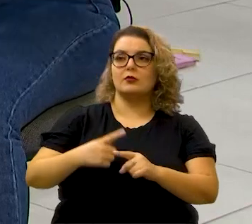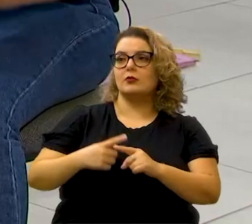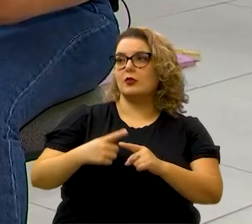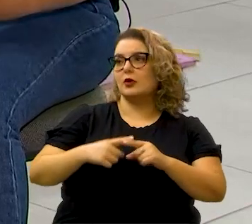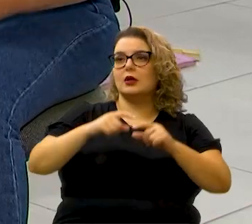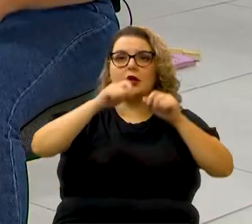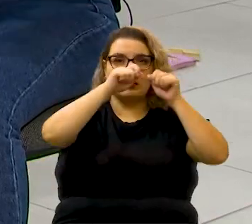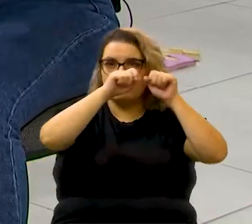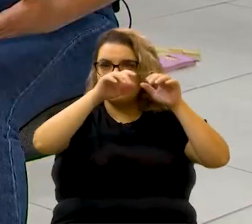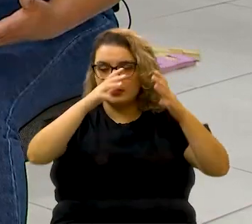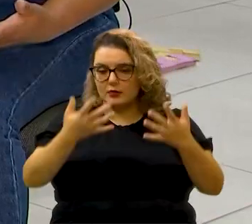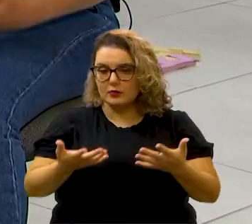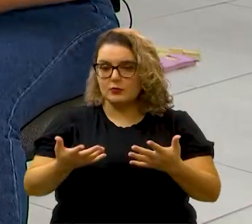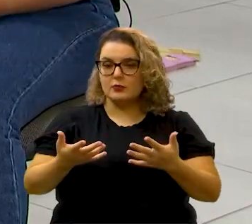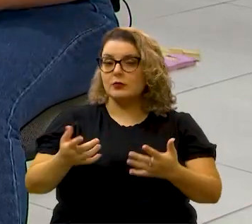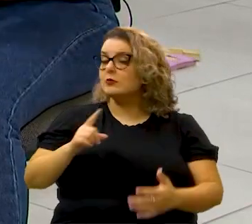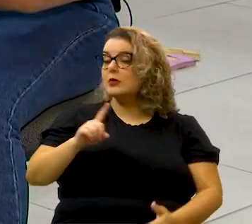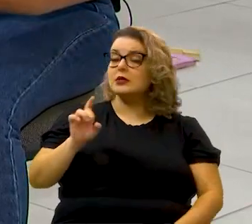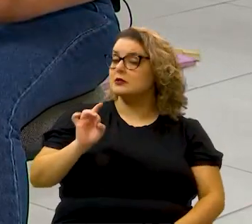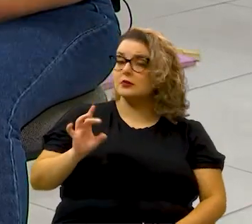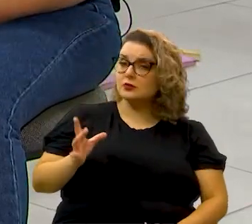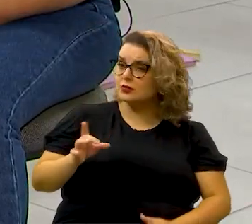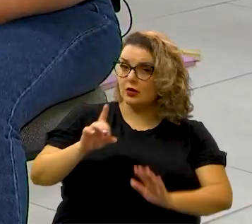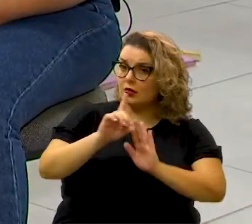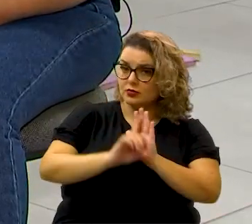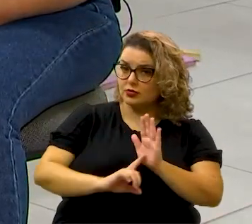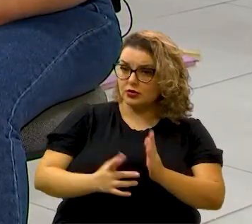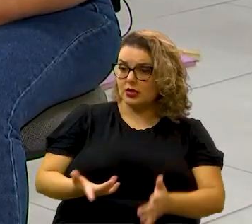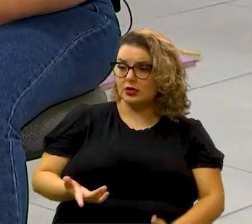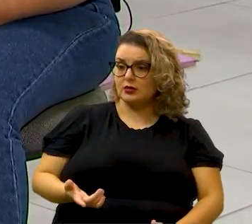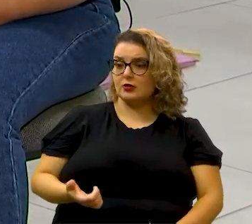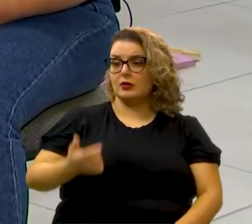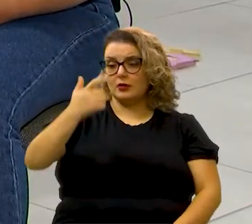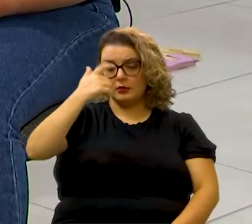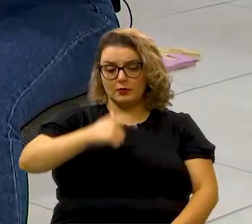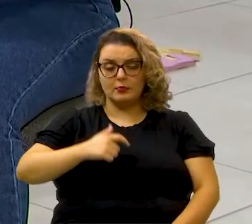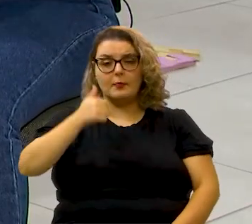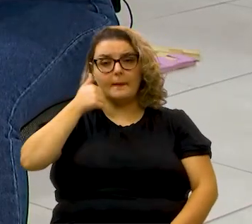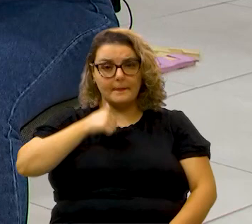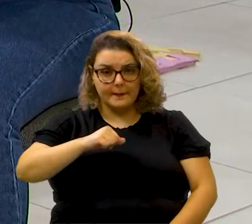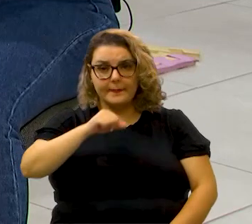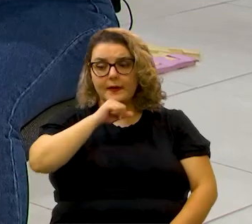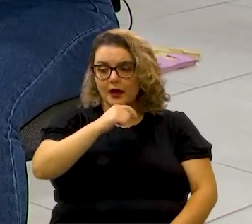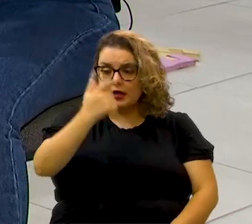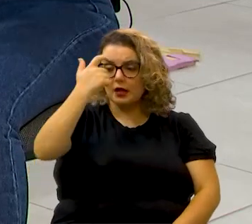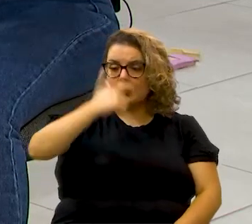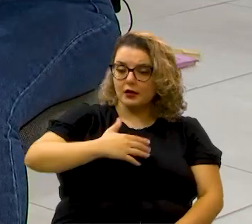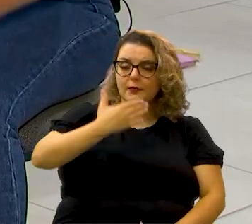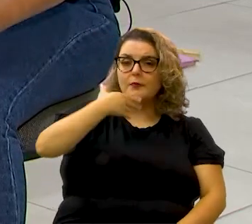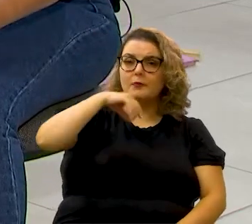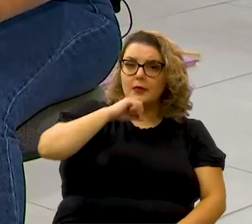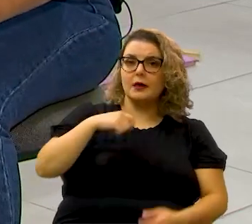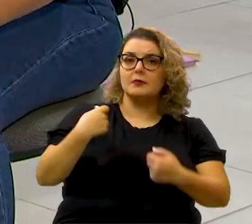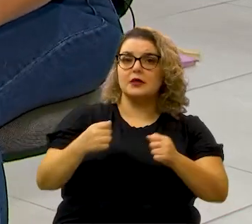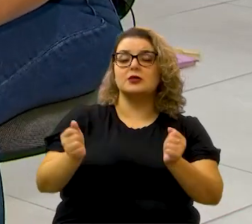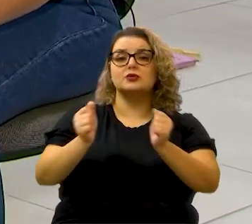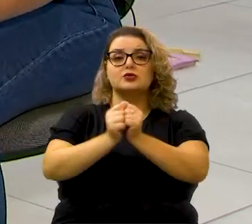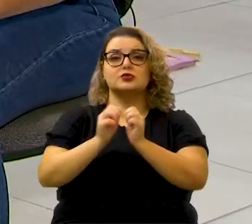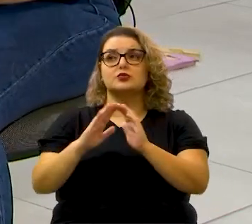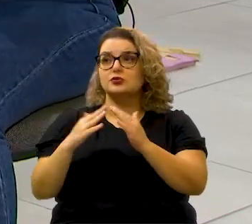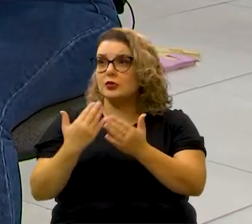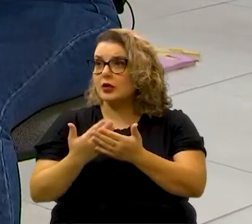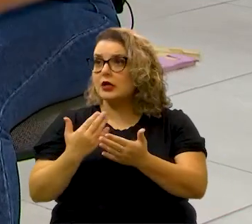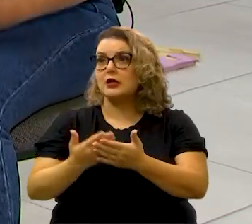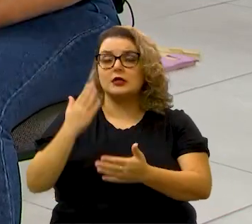Ah, ele tem direito porque ele tem o autismo e tal. Mas não só isso, né? A pessoa, enquanto mãe, enquanto pai, precisam estar ali junto da